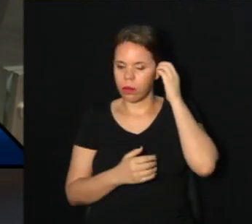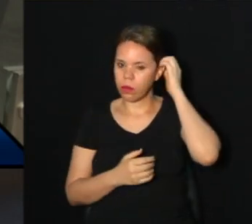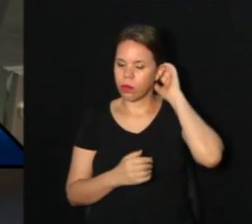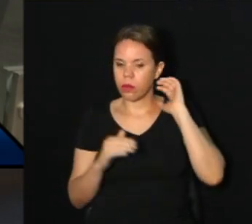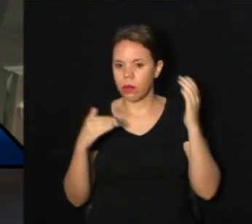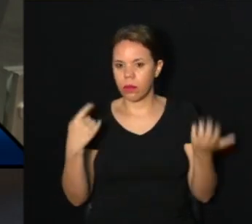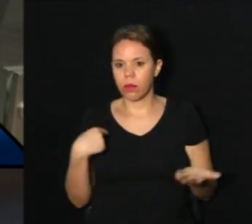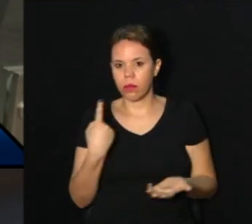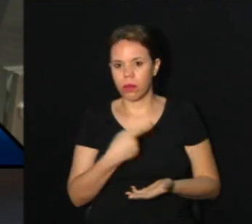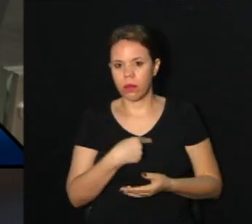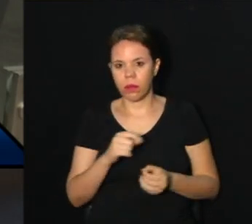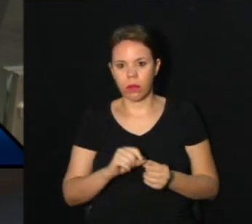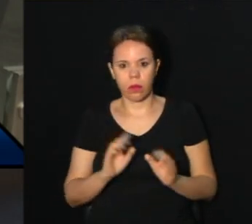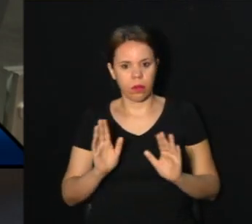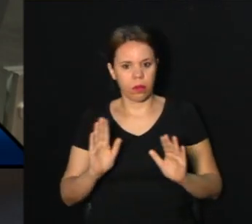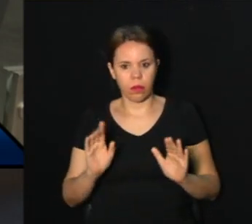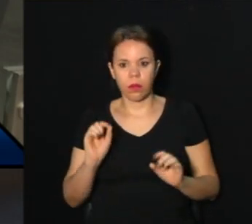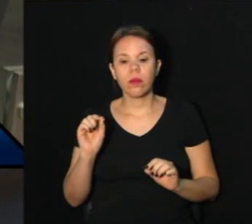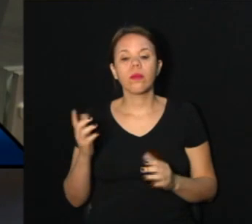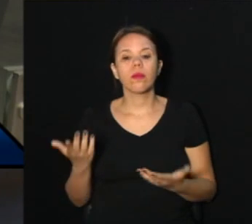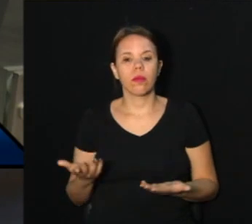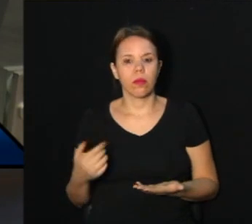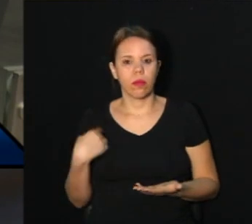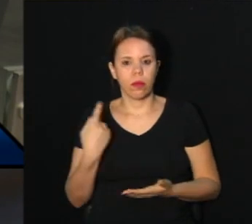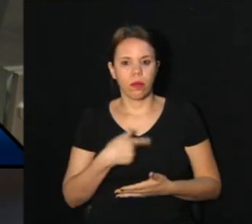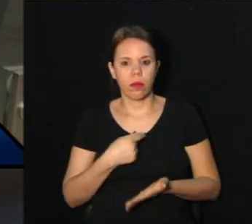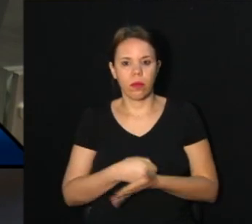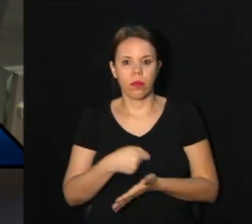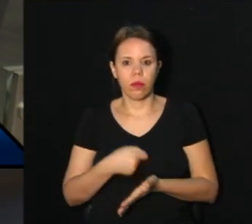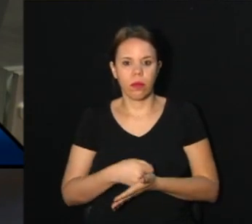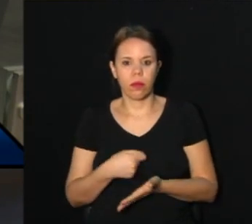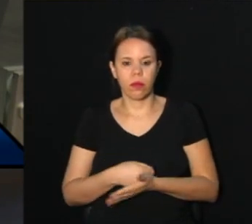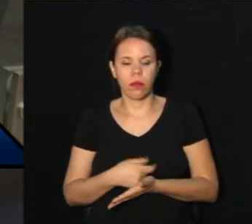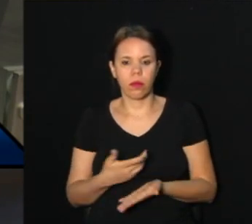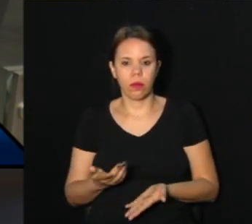Então, nós não estamos fazendo nada mais e nada menos que a nossa obrigação,